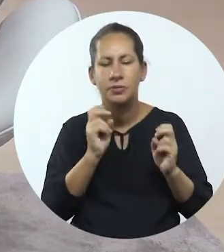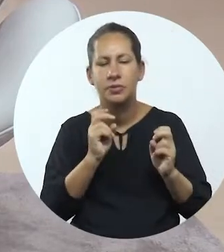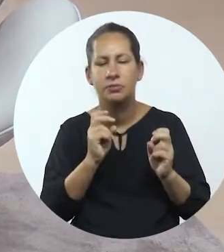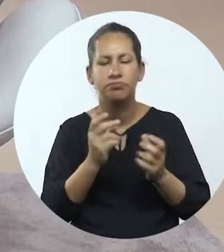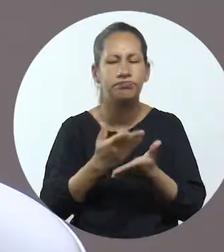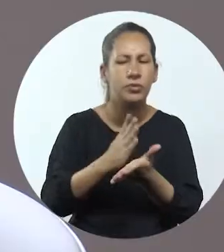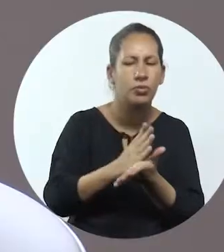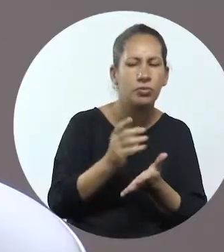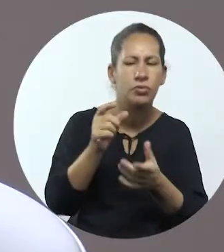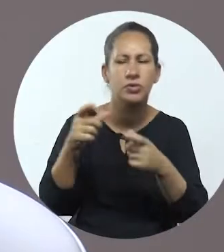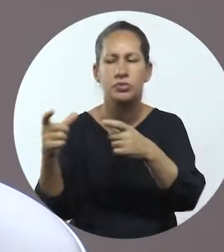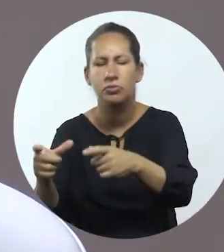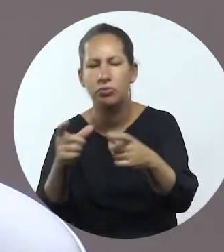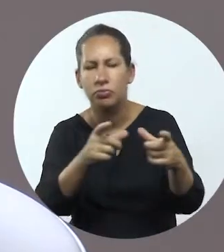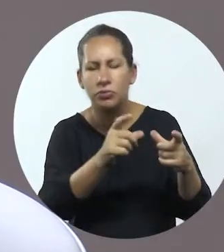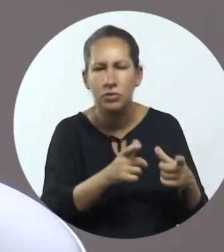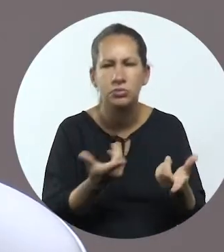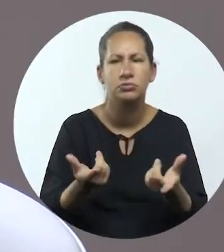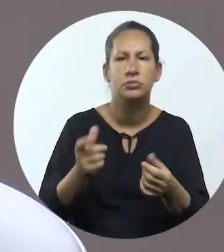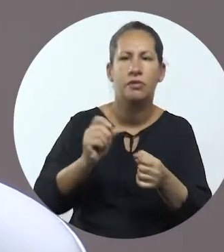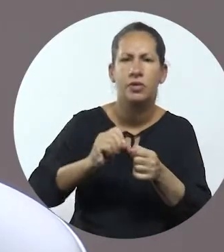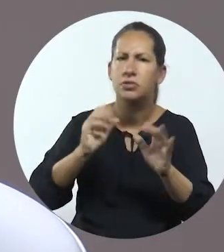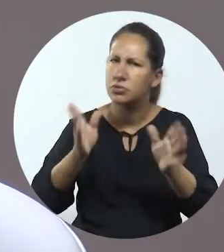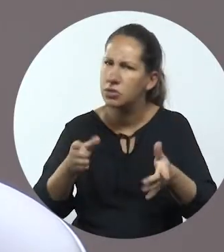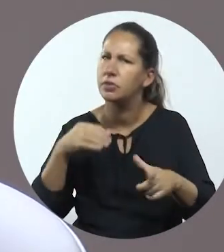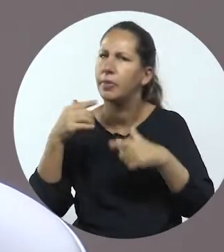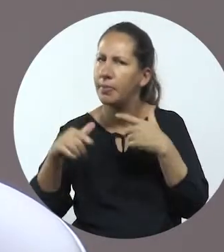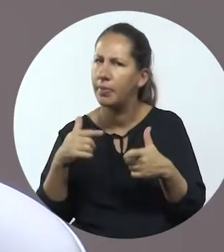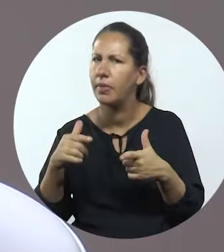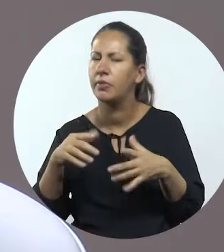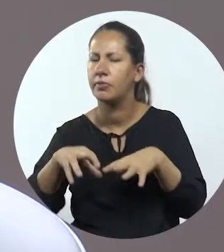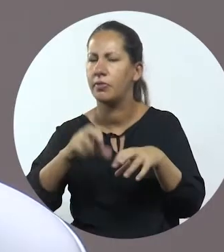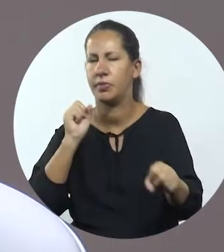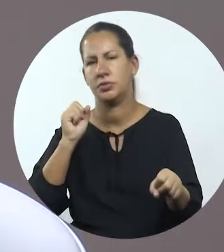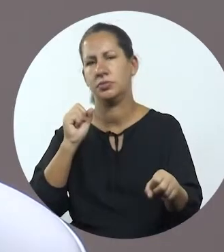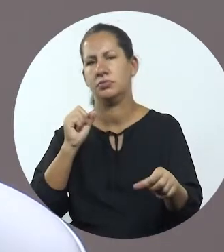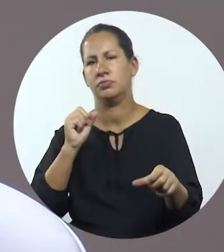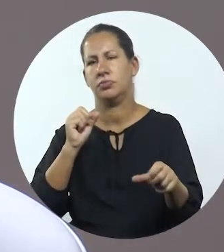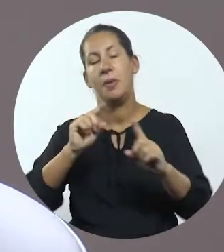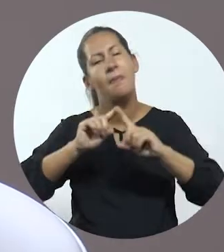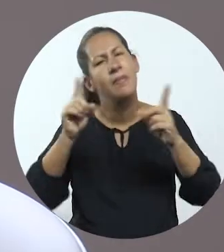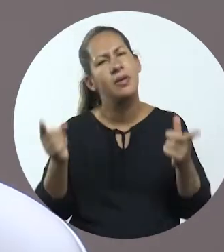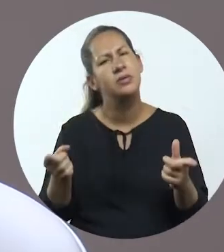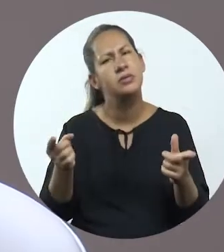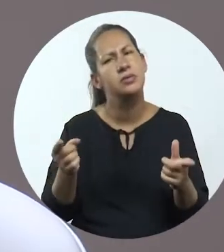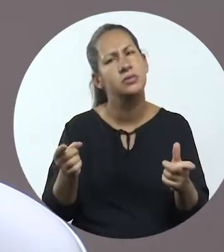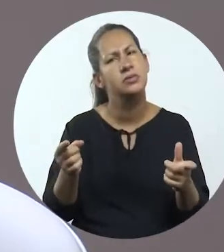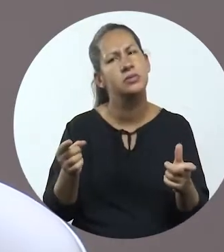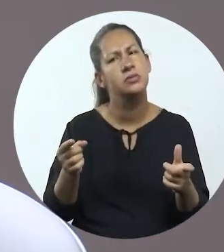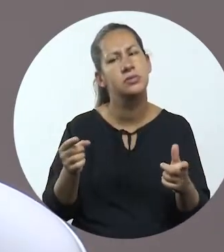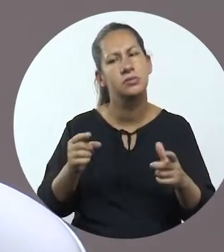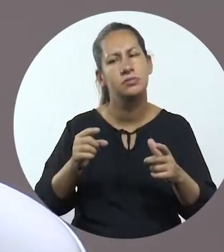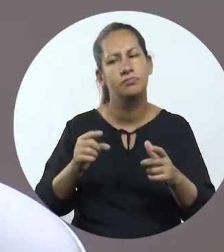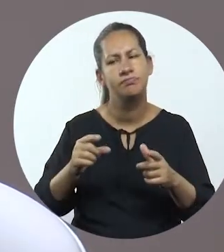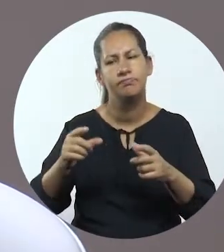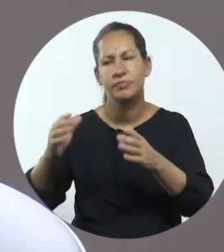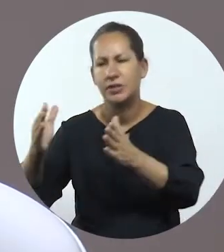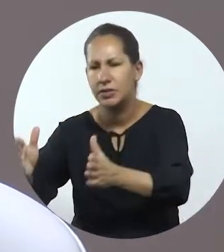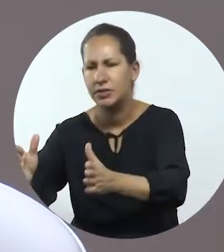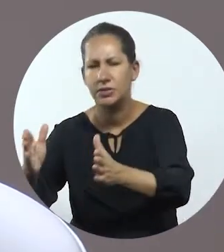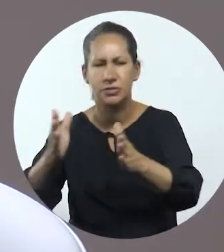algumas zonas eleitorais faziam já alguns trabalhos de formação cidadã. Mas esses trabalhos eram espaços, não